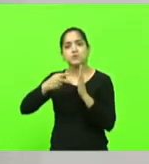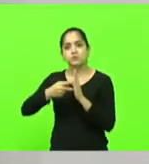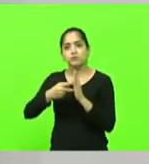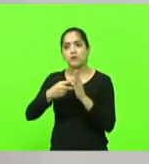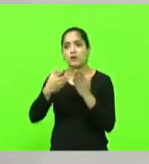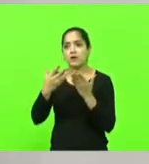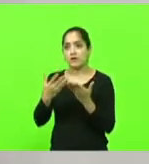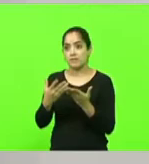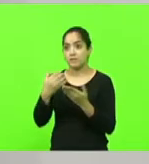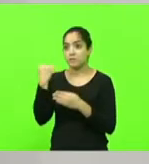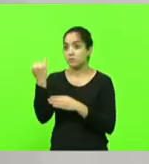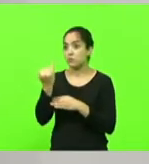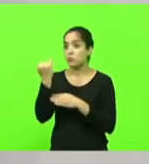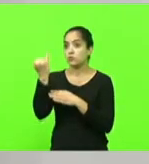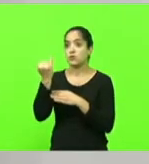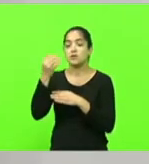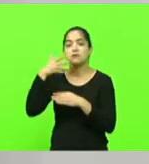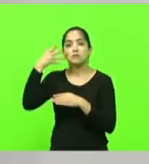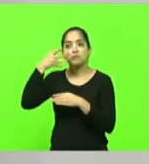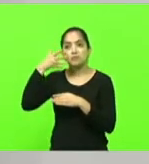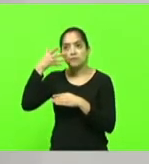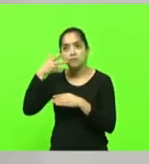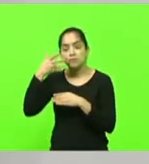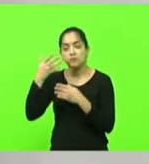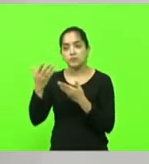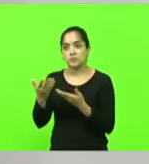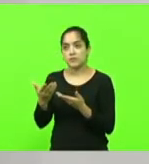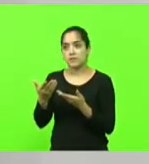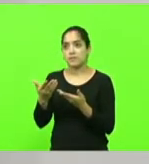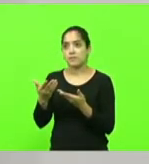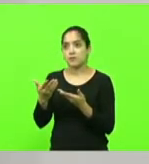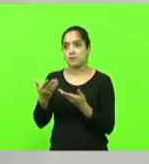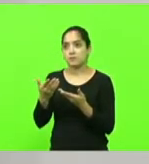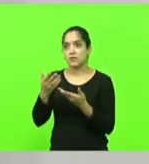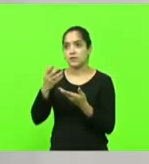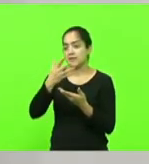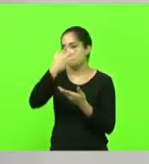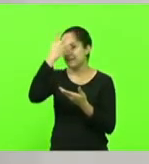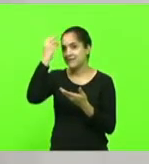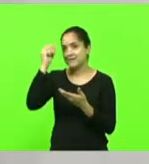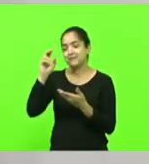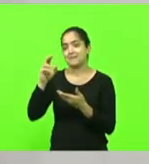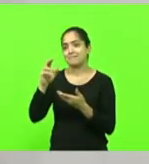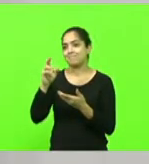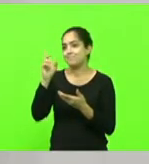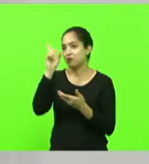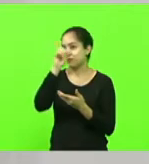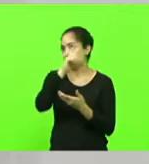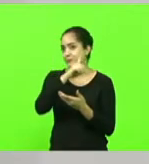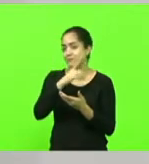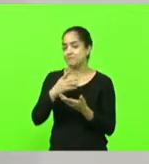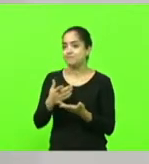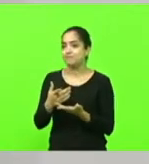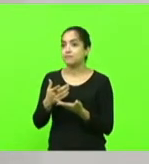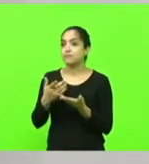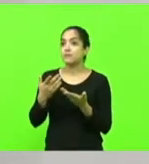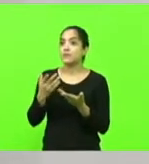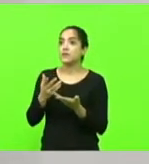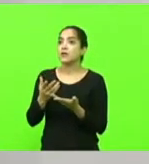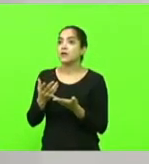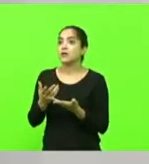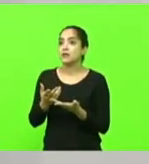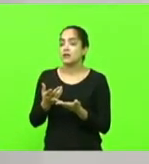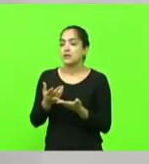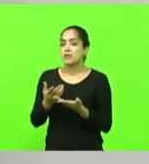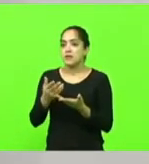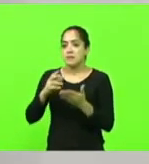discurso de quem eu sempre votei, e difícil de esquecer, portanto. Mesmo sem mandato, ele nunca